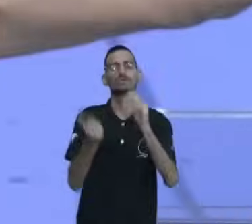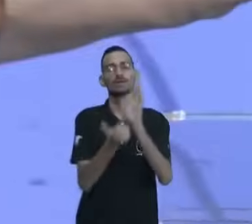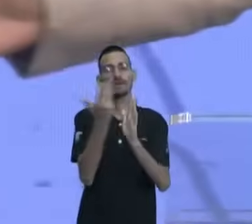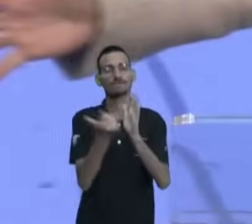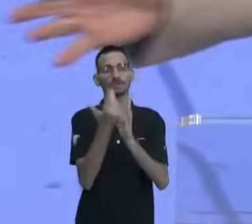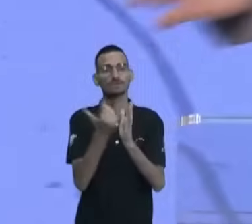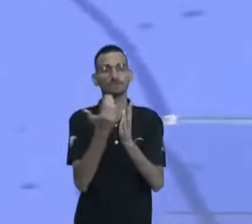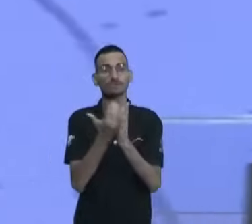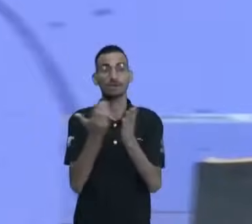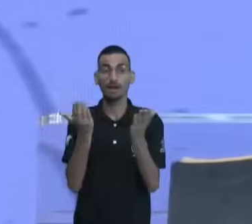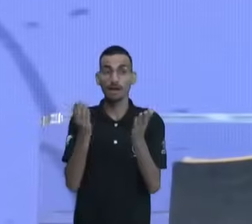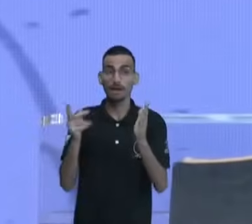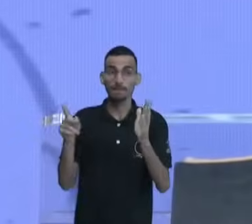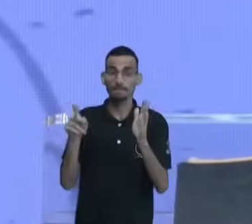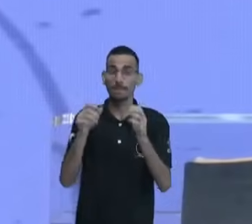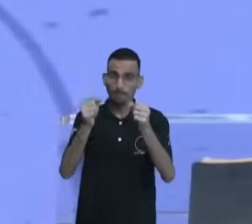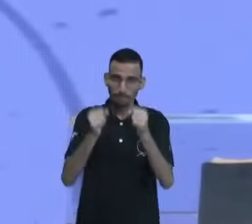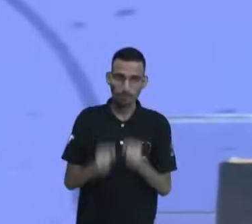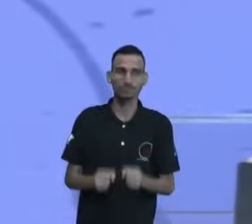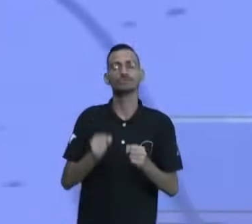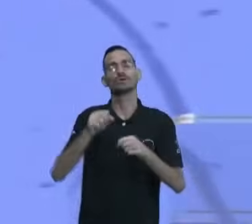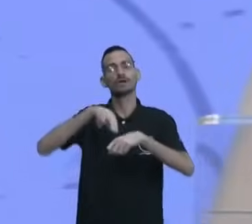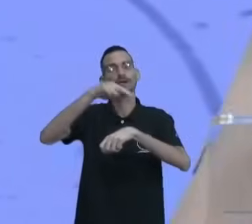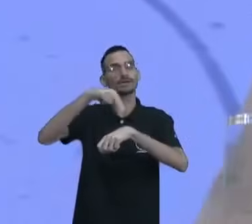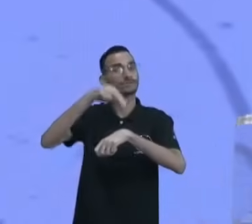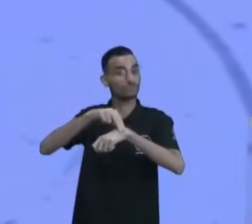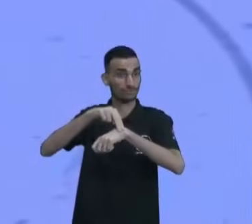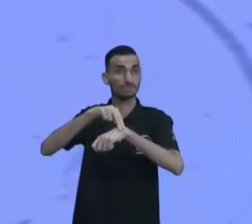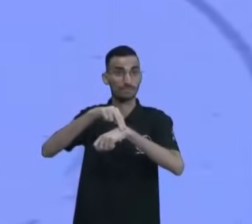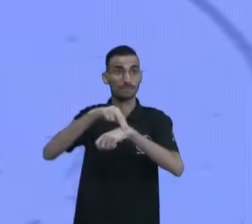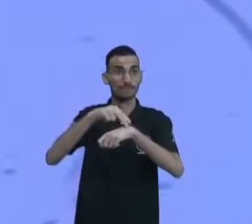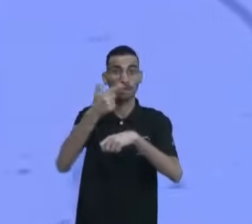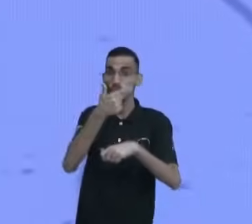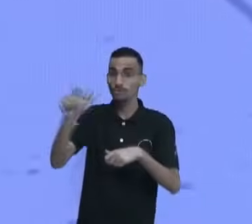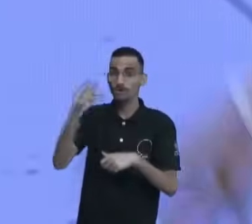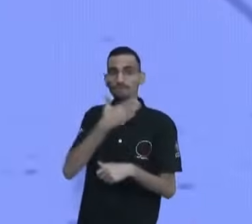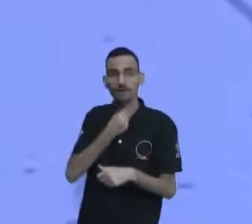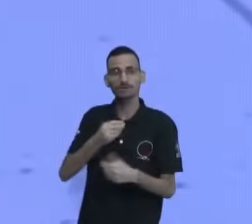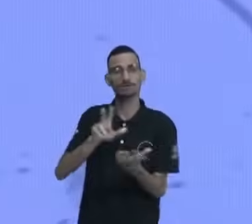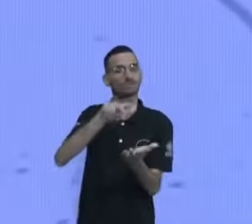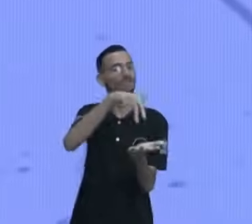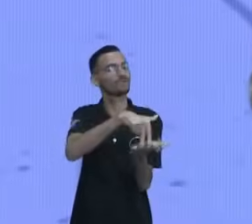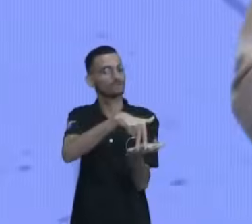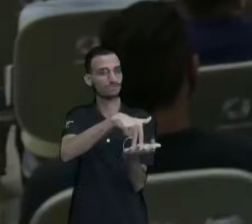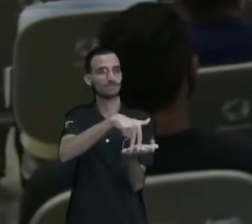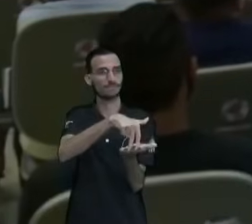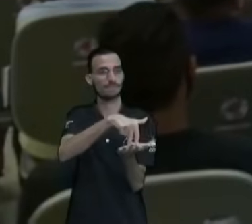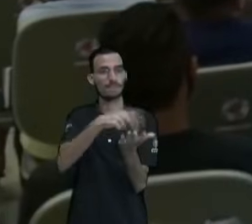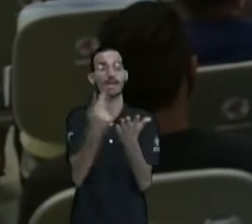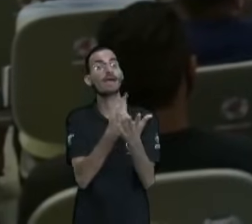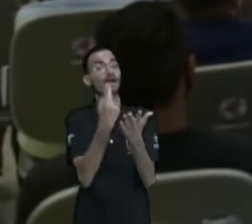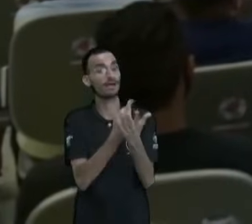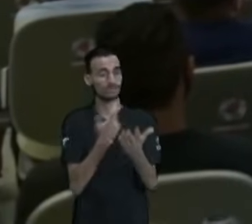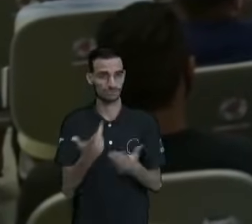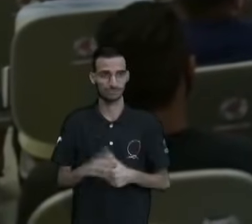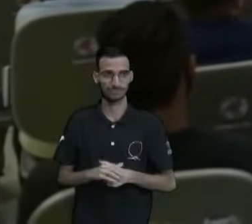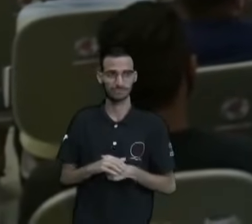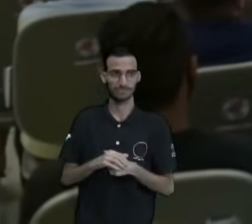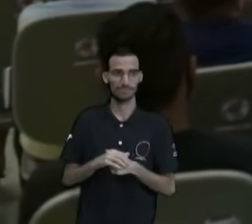vem olha esquece esquece tá tudo errado aí nós vamos consertar vai